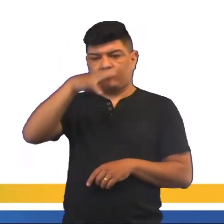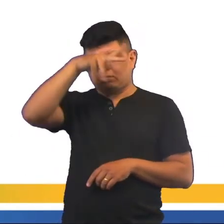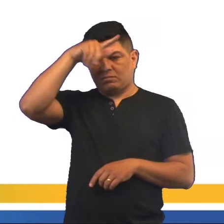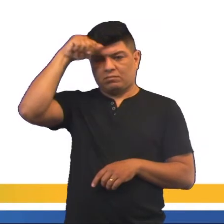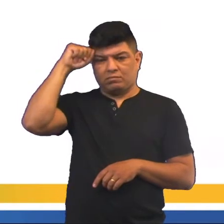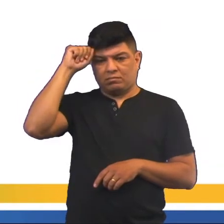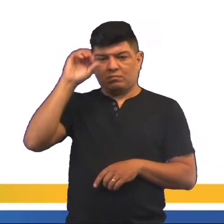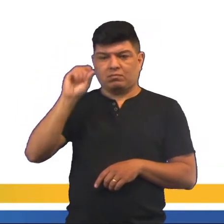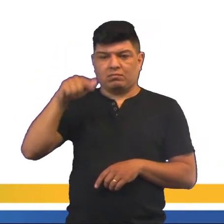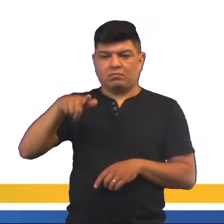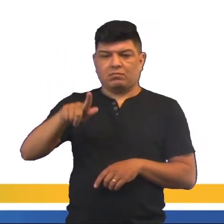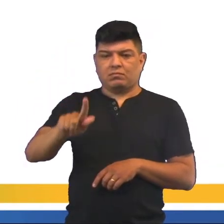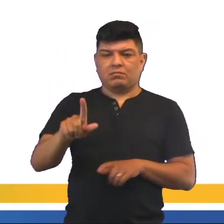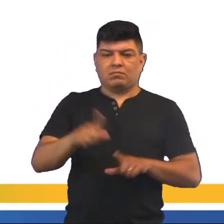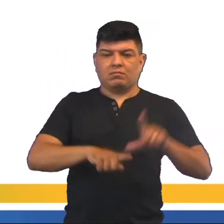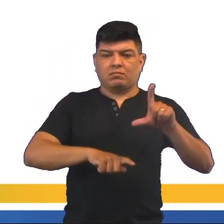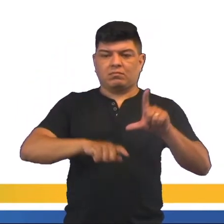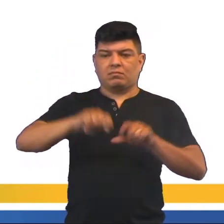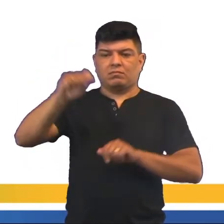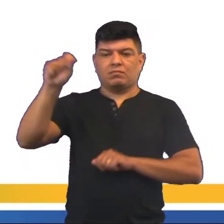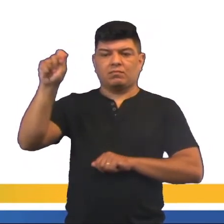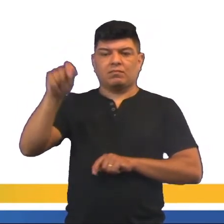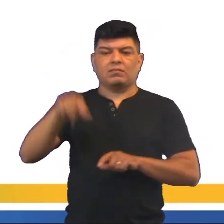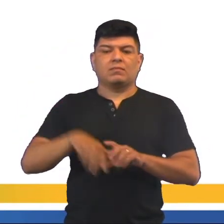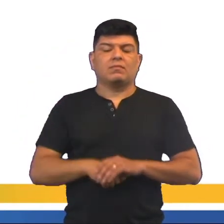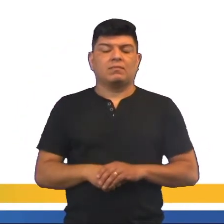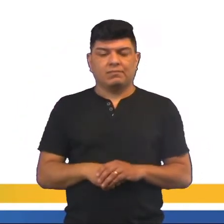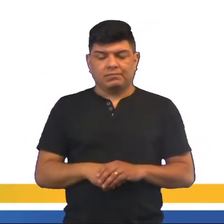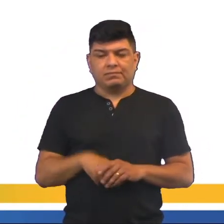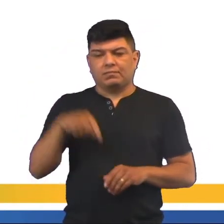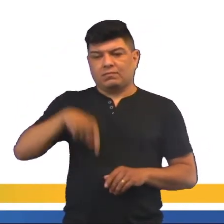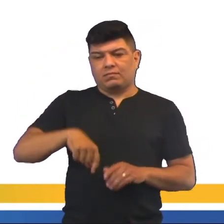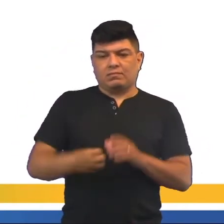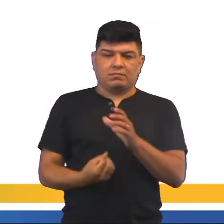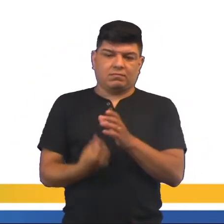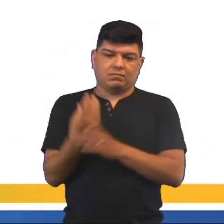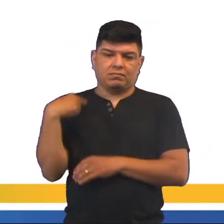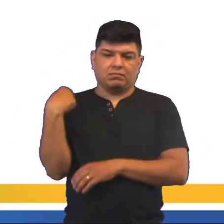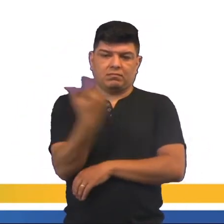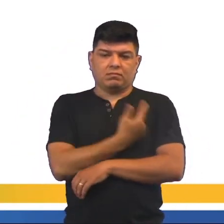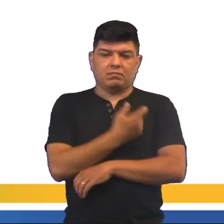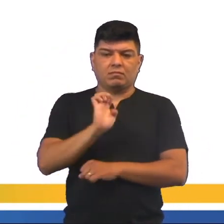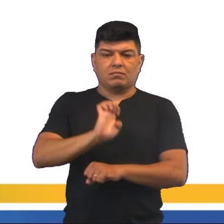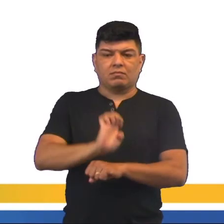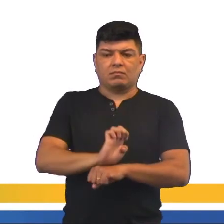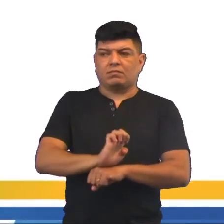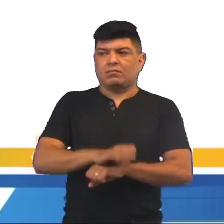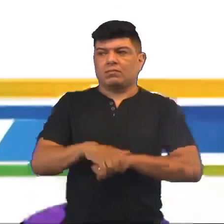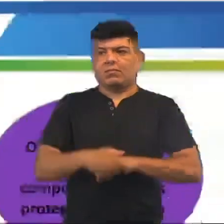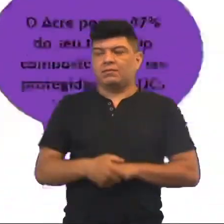SOS Amazônia, que tem uma forte atuação e que é de origem aqui do nosso estado.